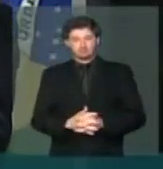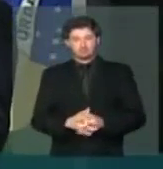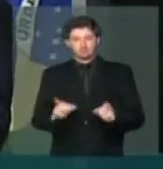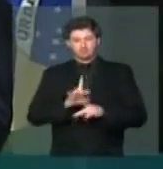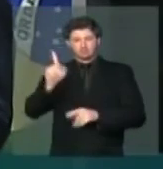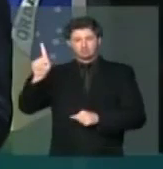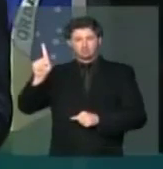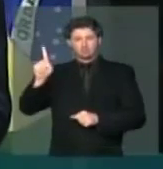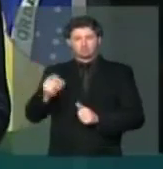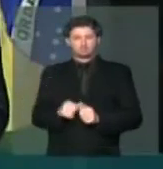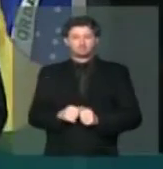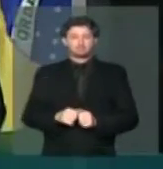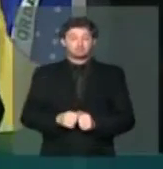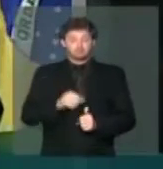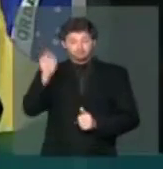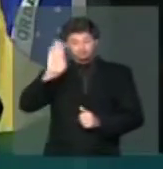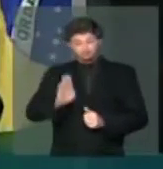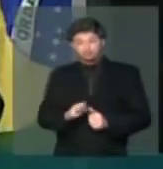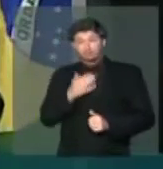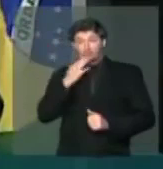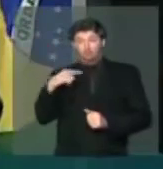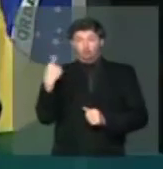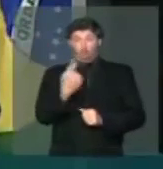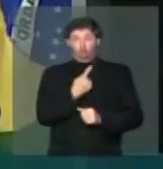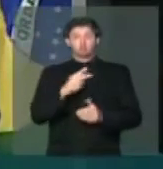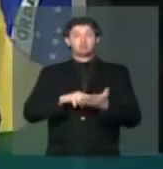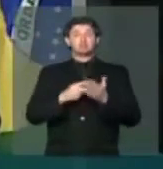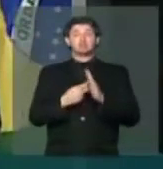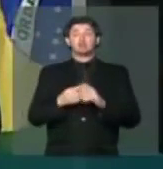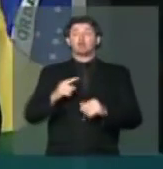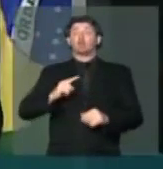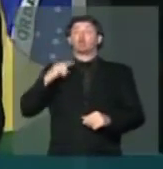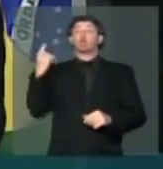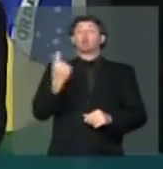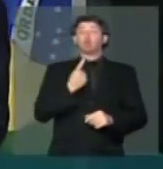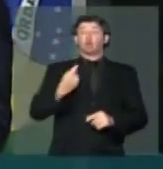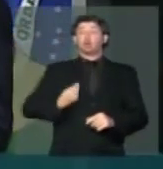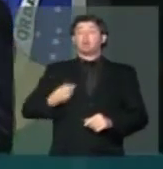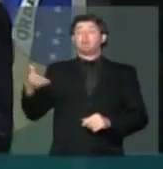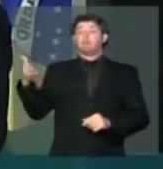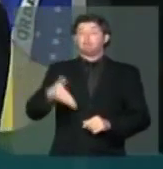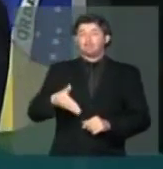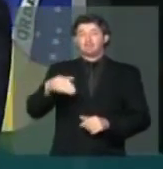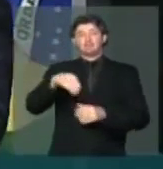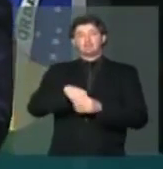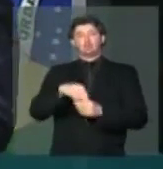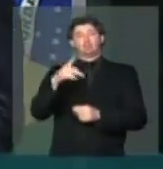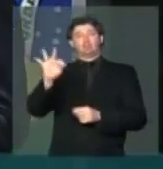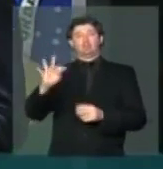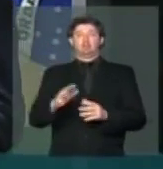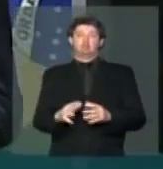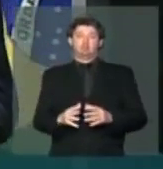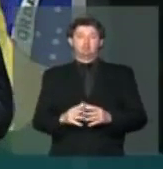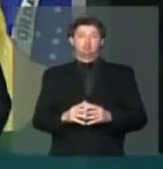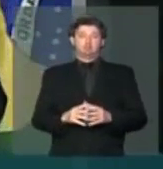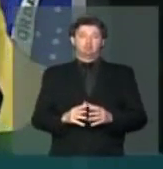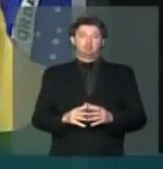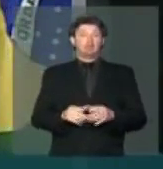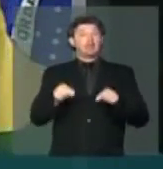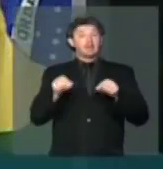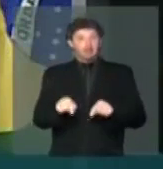Para concluir, senhor presidente, o Brasil para todos, na verdade, é só para todos aqueles que participam do conluio petista. Estes,